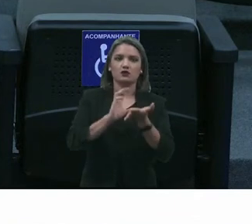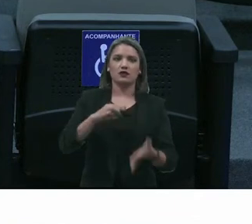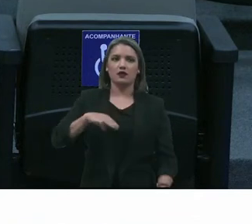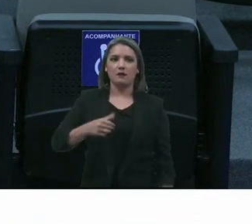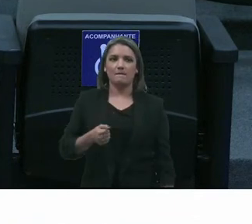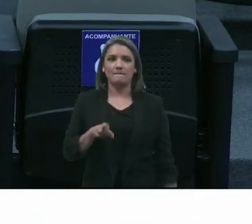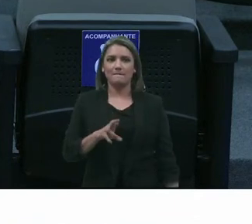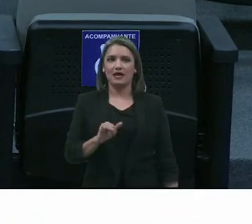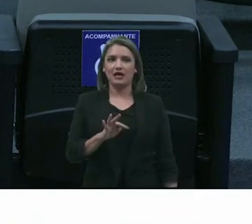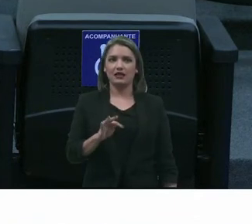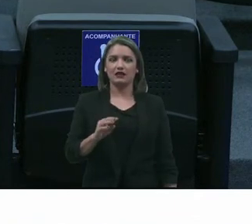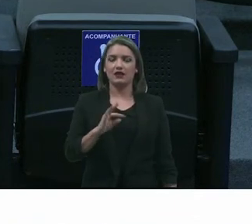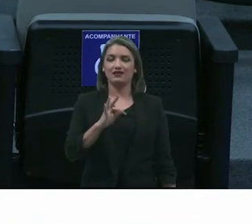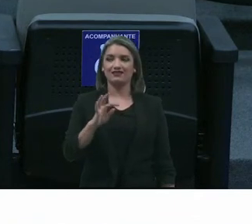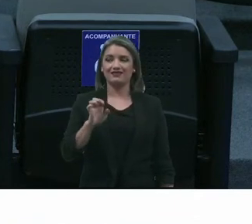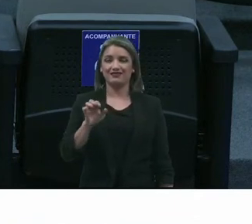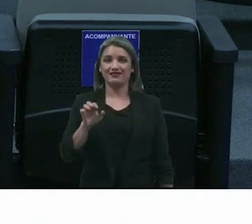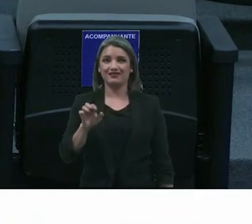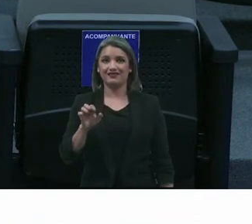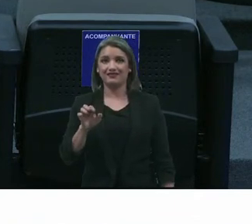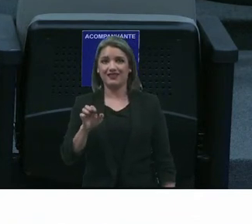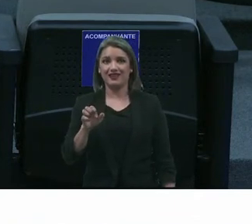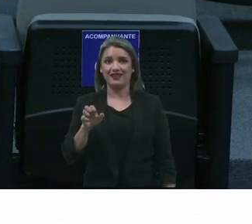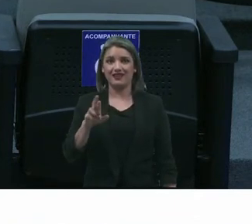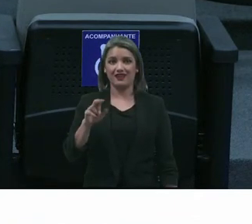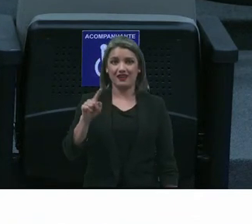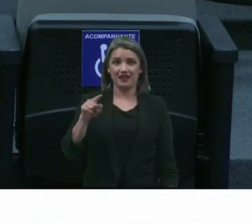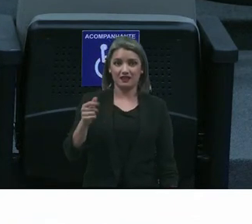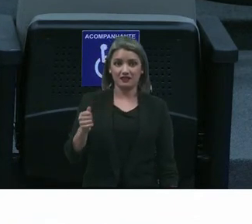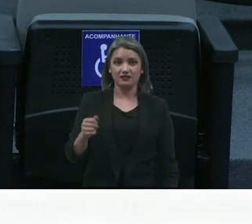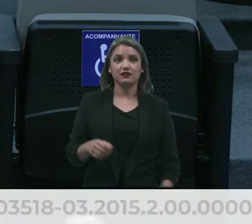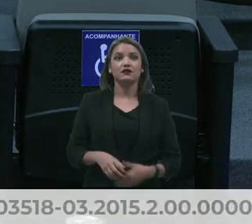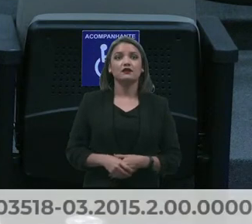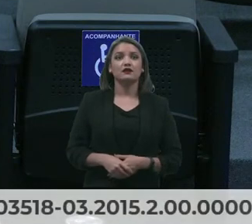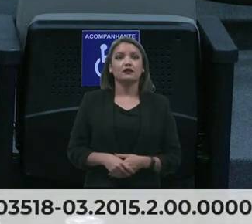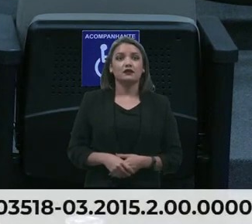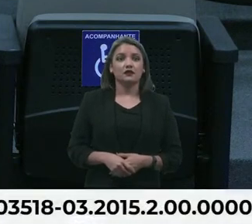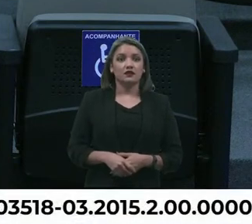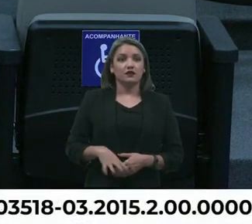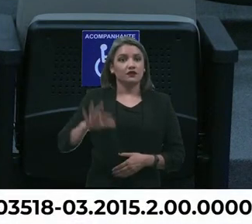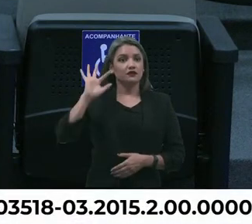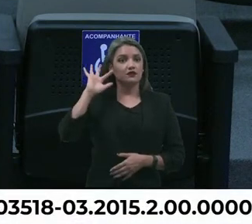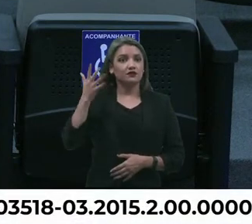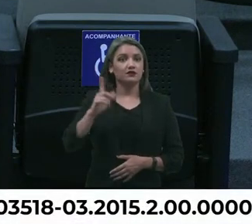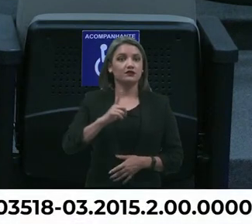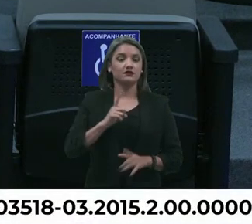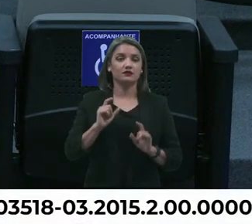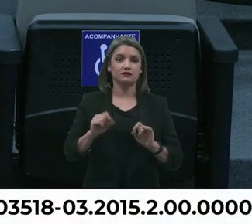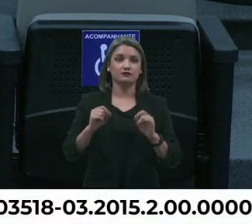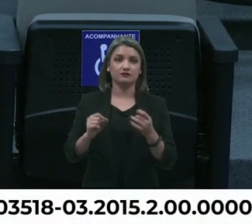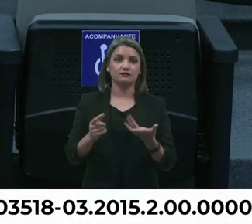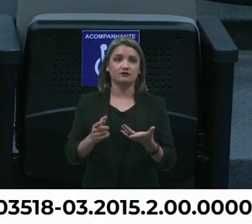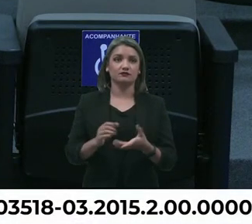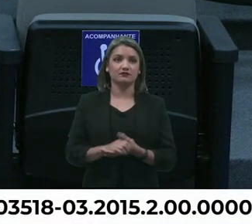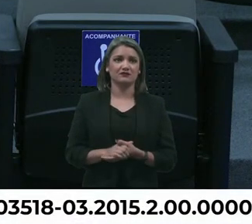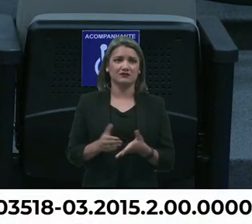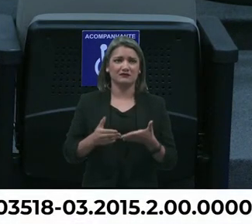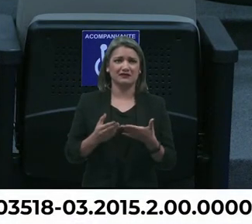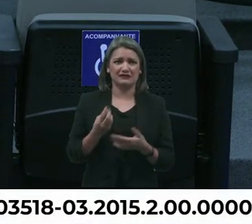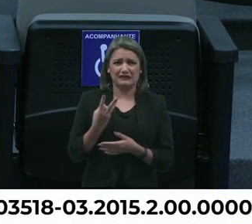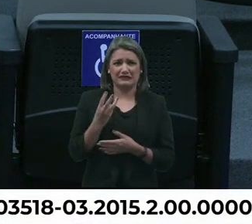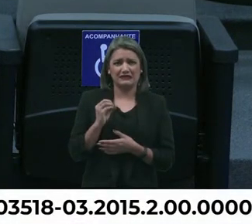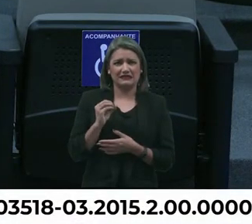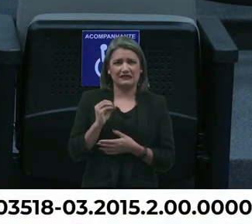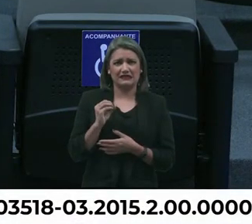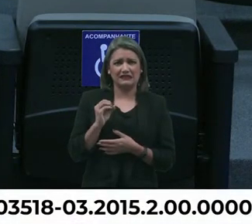Willi. E o que o faça, porque em seu voto, precisamente, aliás, em sua decisão, precisamente as folhas 22, presidente, peço só mais uns 30